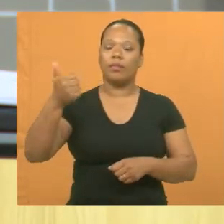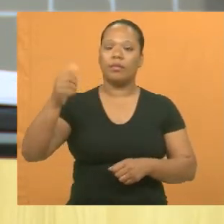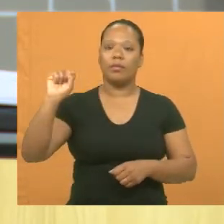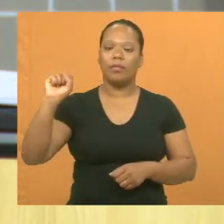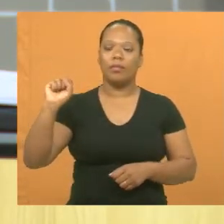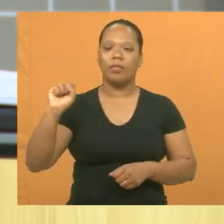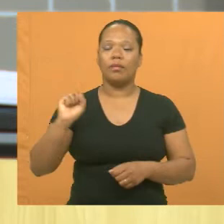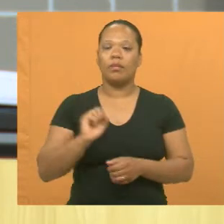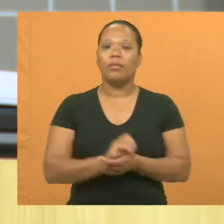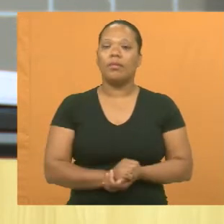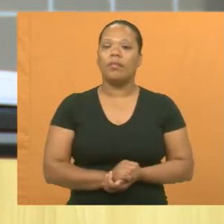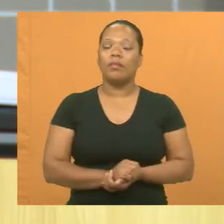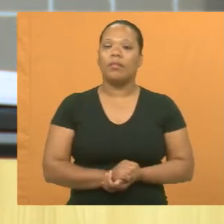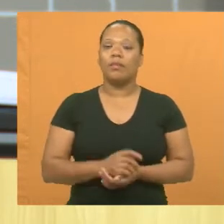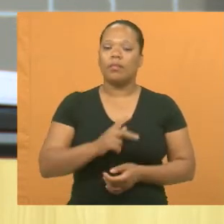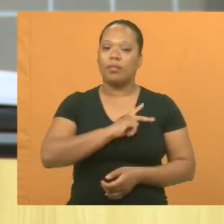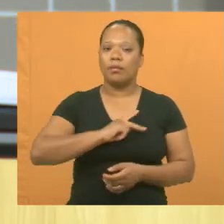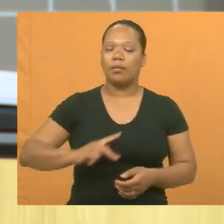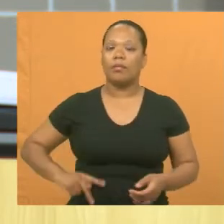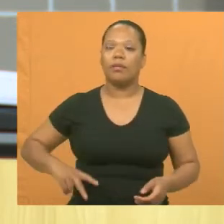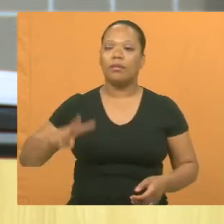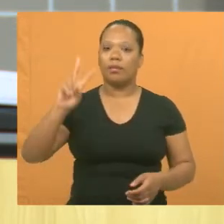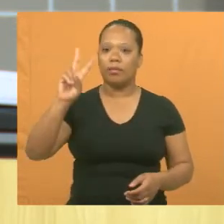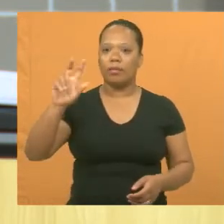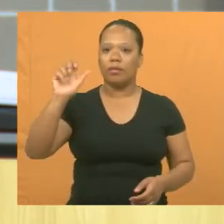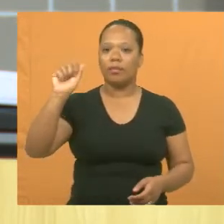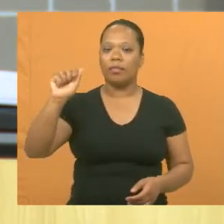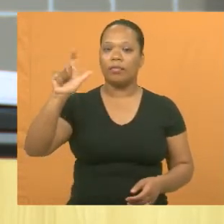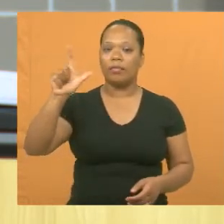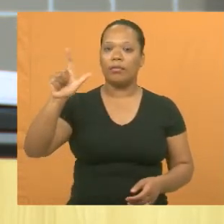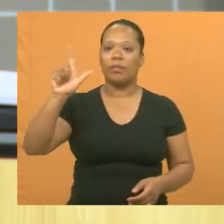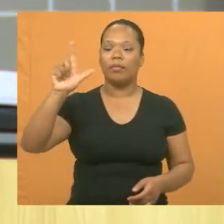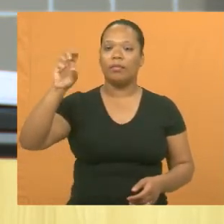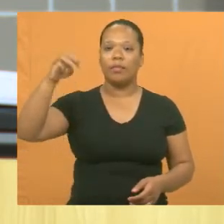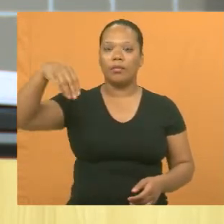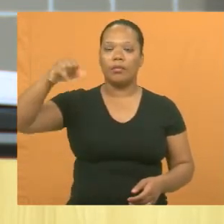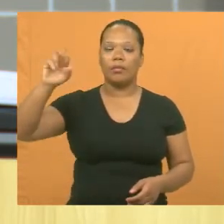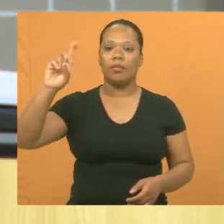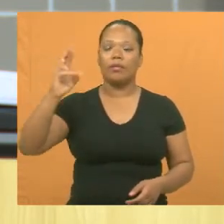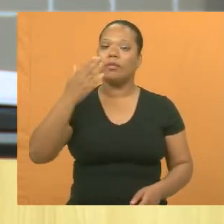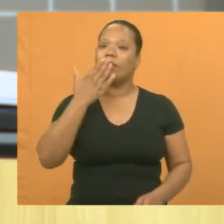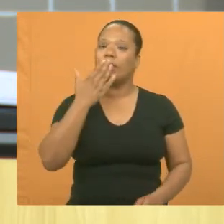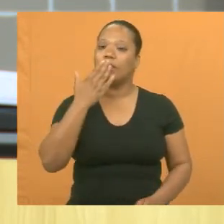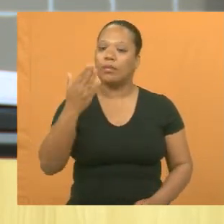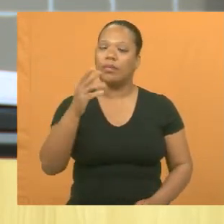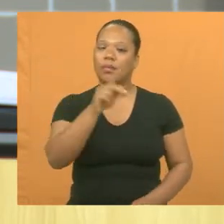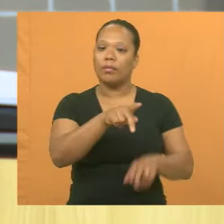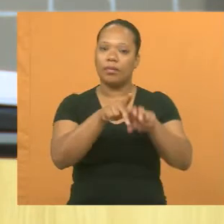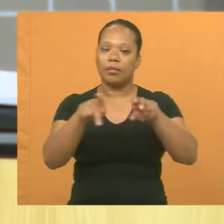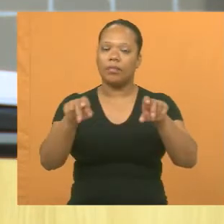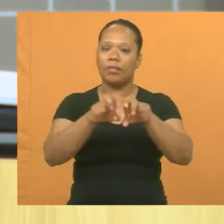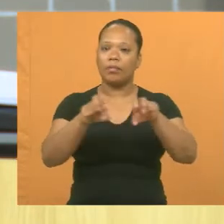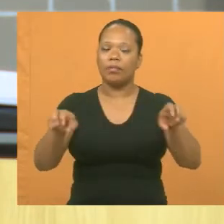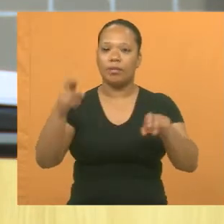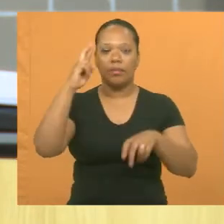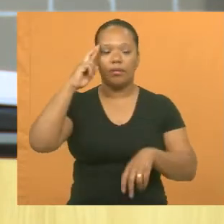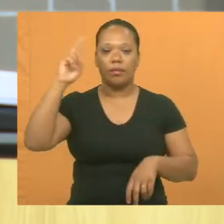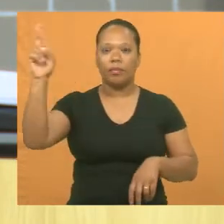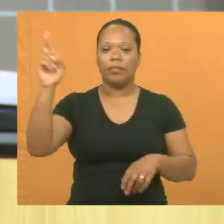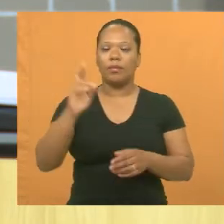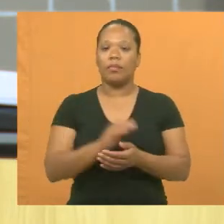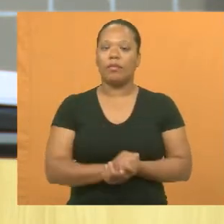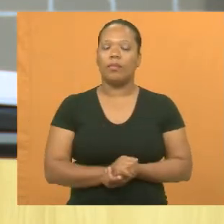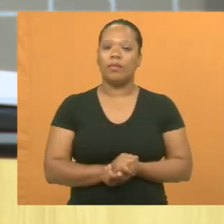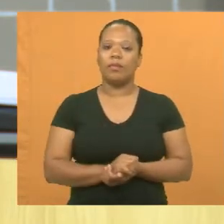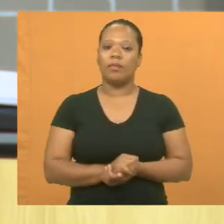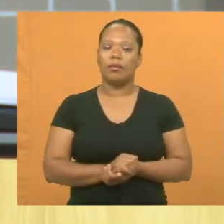Lua. Moção número 467, requeremos a excelentíssima senhora presidente desta casa, cumpridas